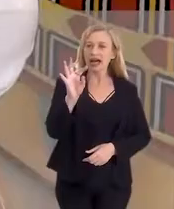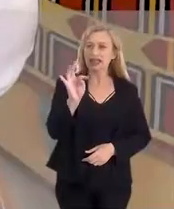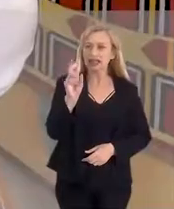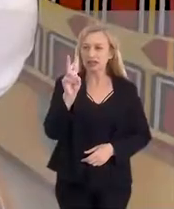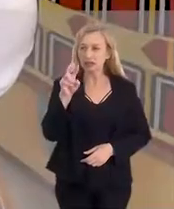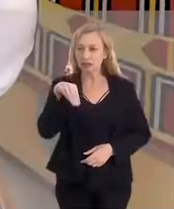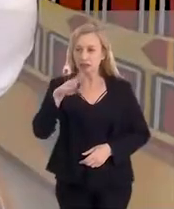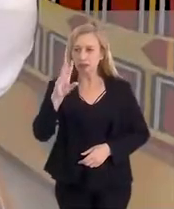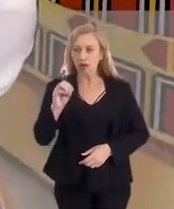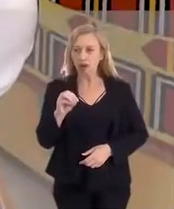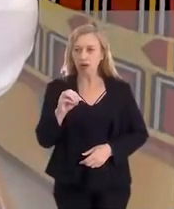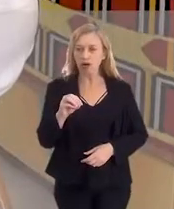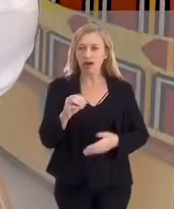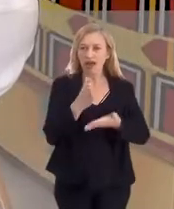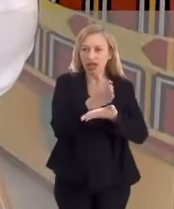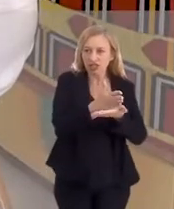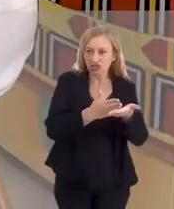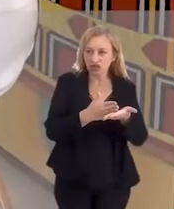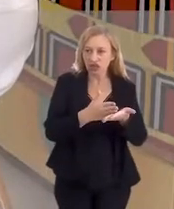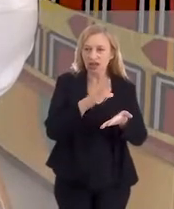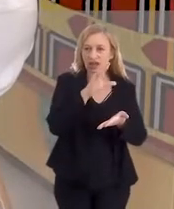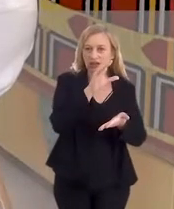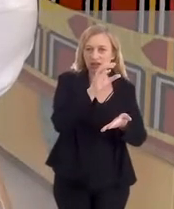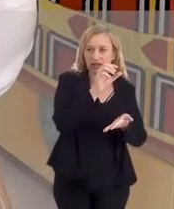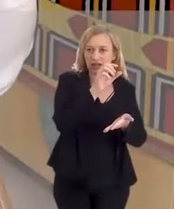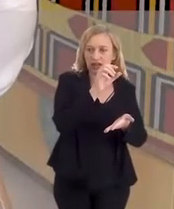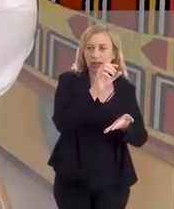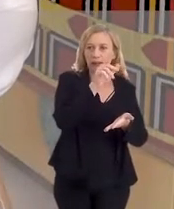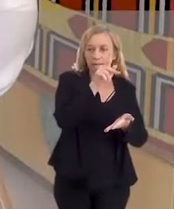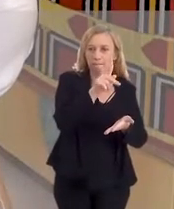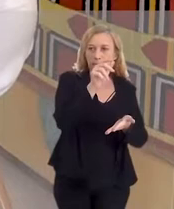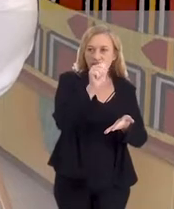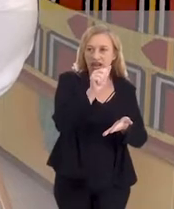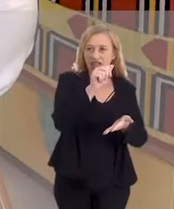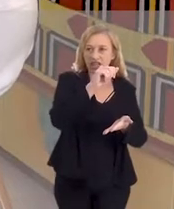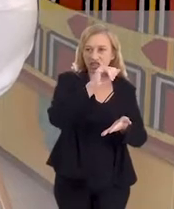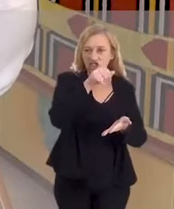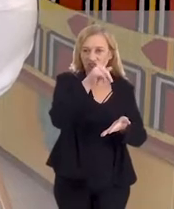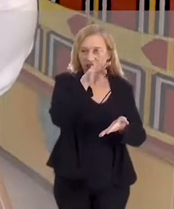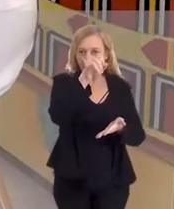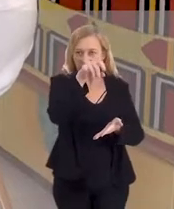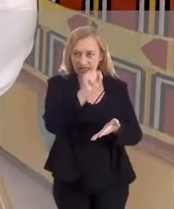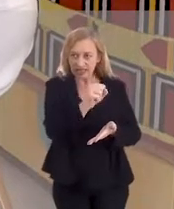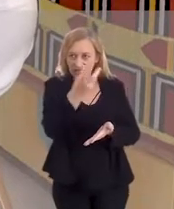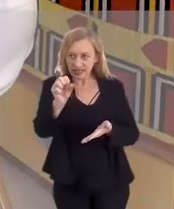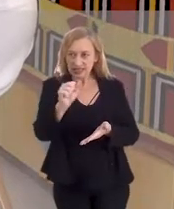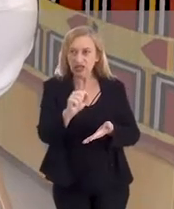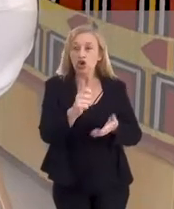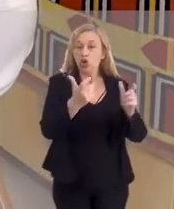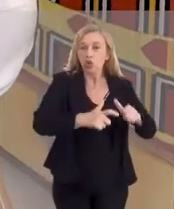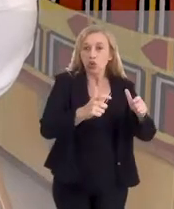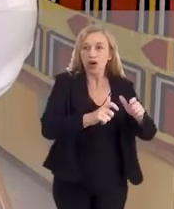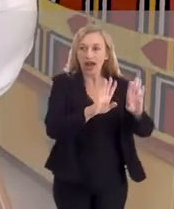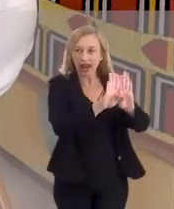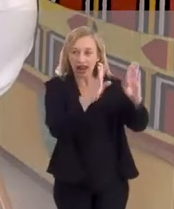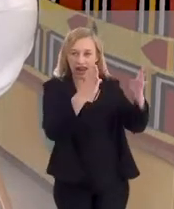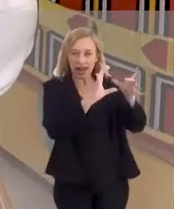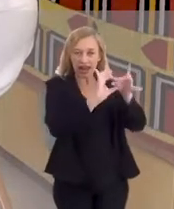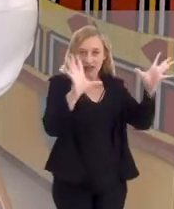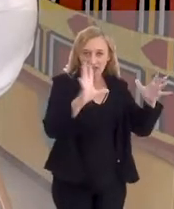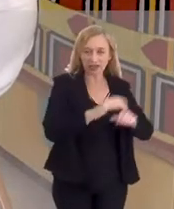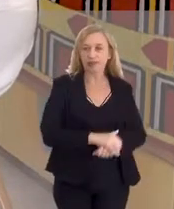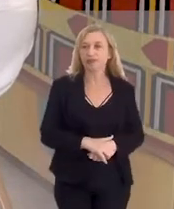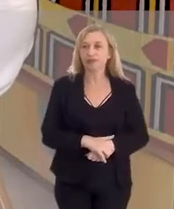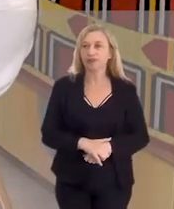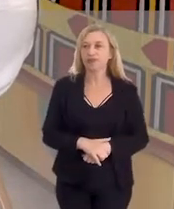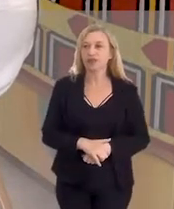O Catimbó é dividido em pagelança e em quimbanda. Quando é na pagelança, são os lugares abertos, são nos que a gente